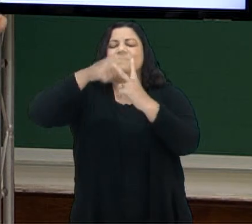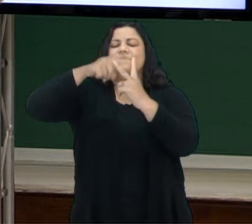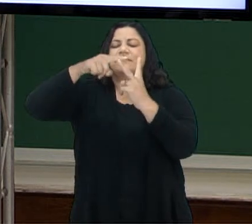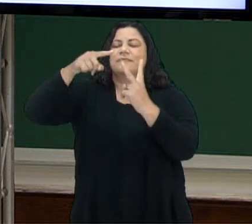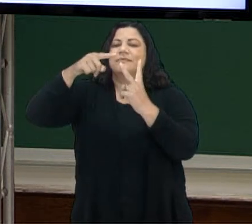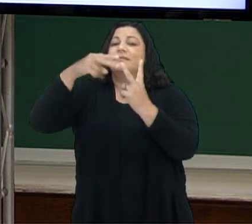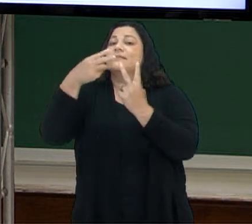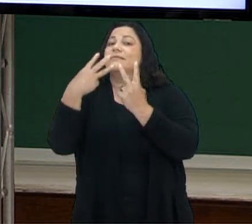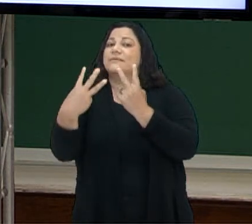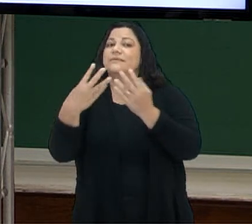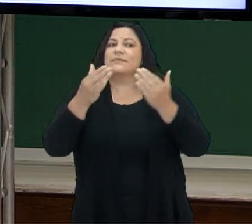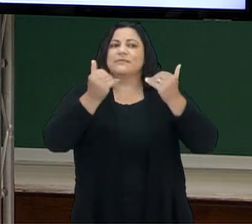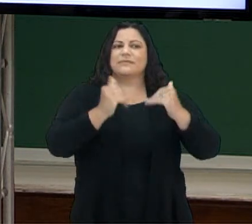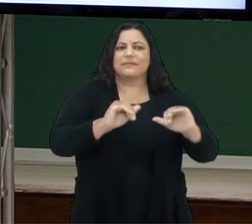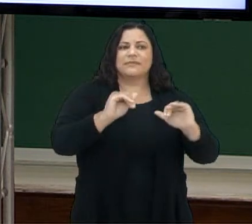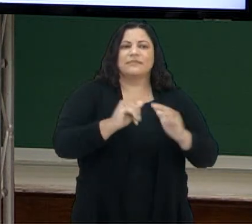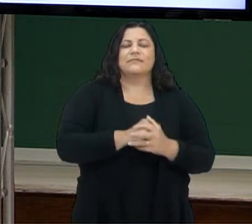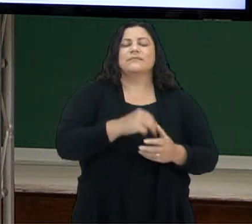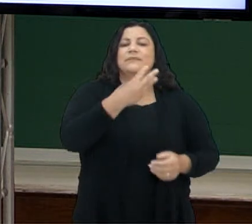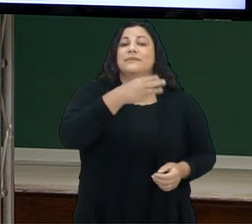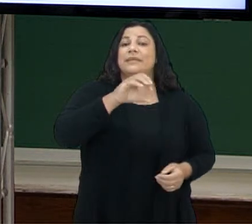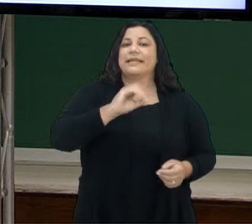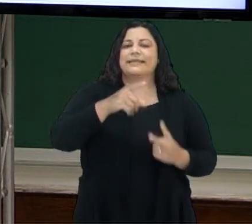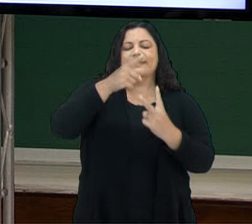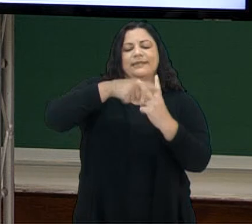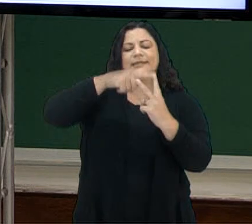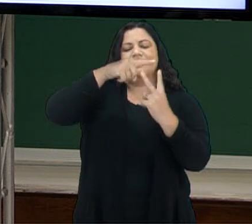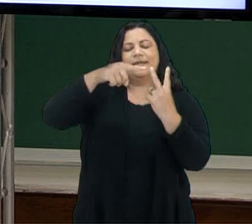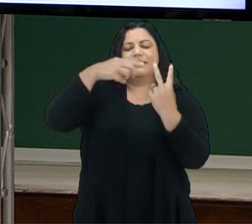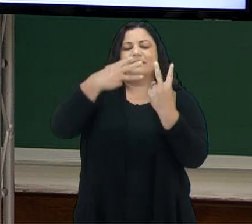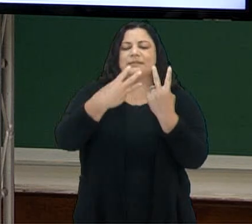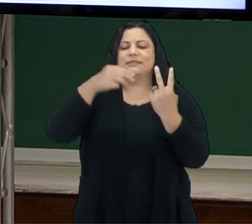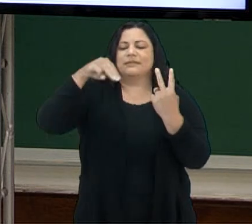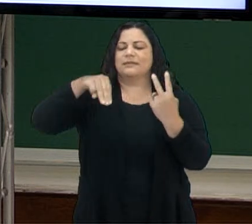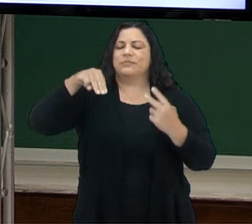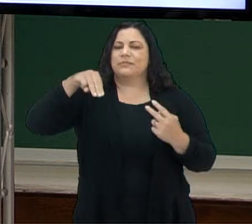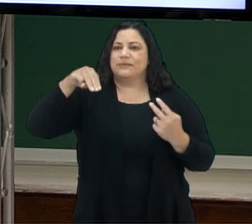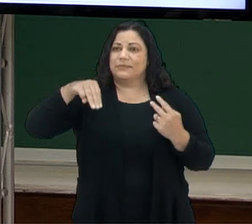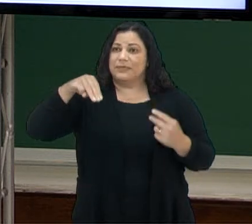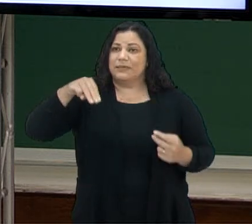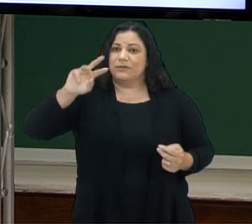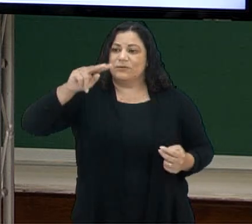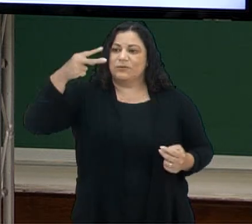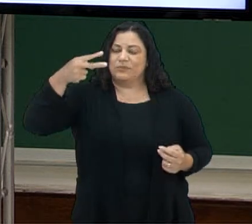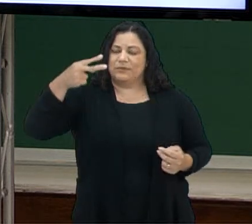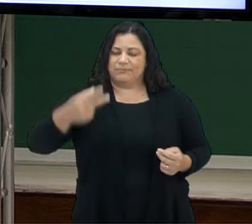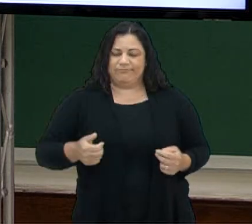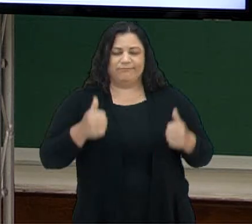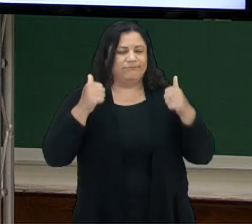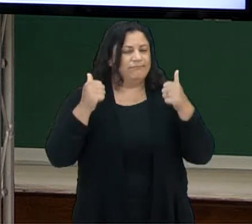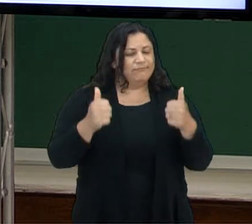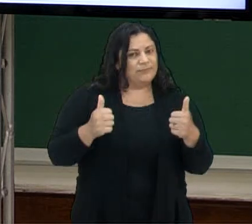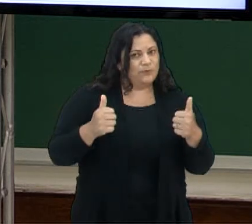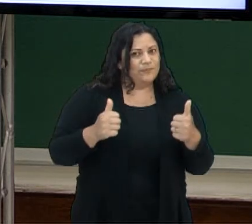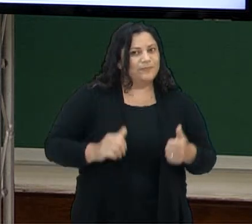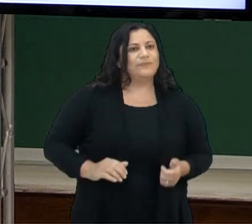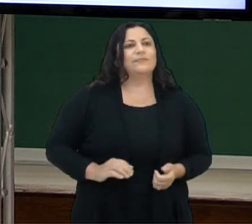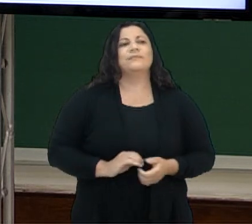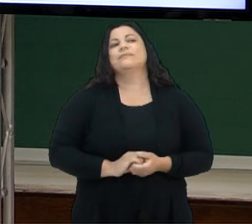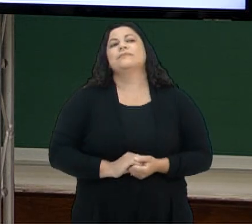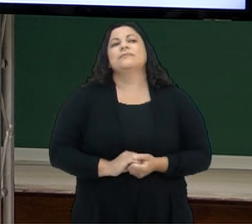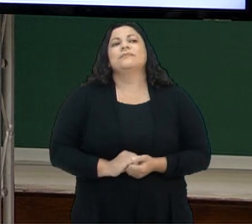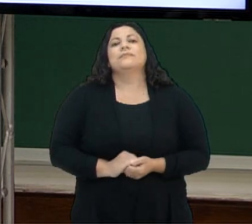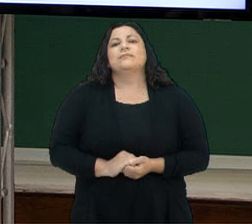15 vezes 2, 30 raiz de 3 metros quadrados, porque esse daqui é considerado em metros, tá? Então,